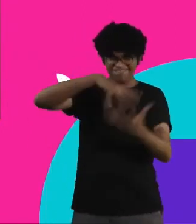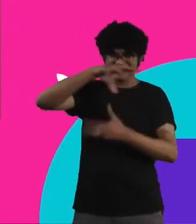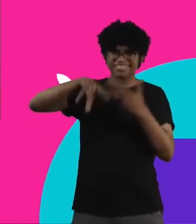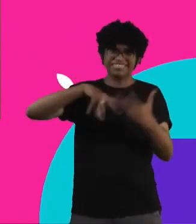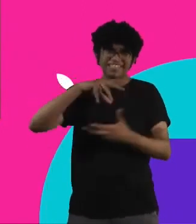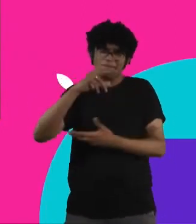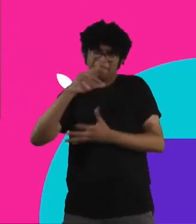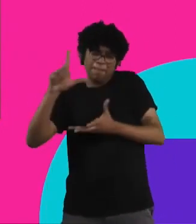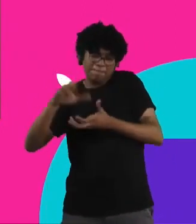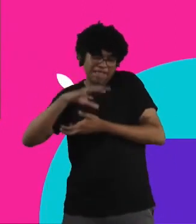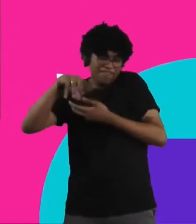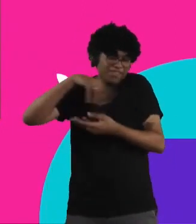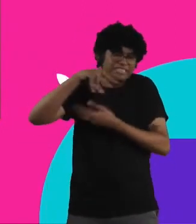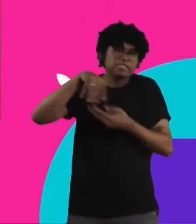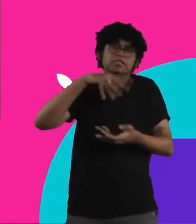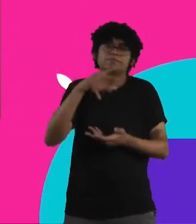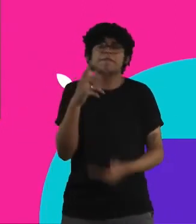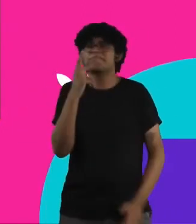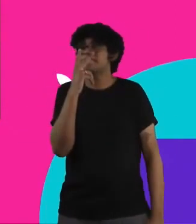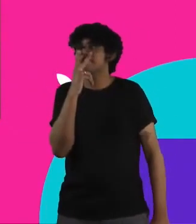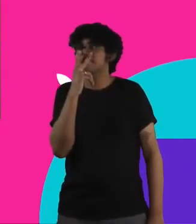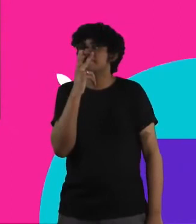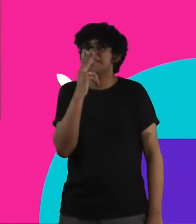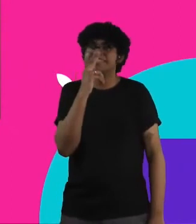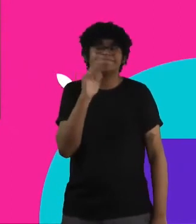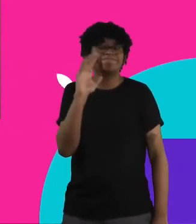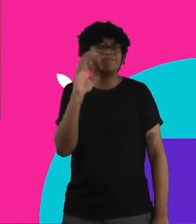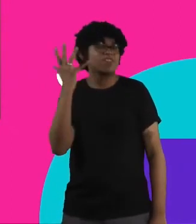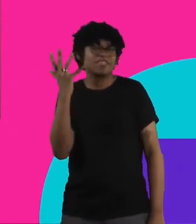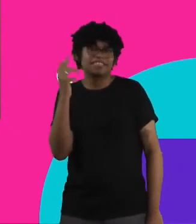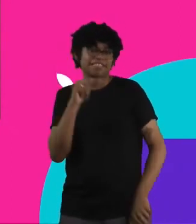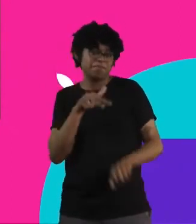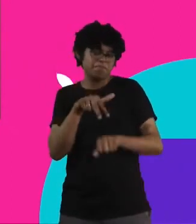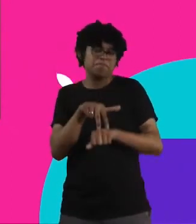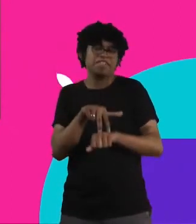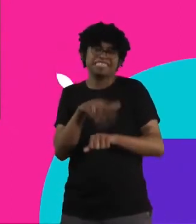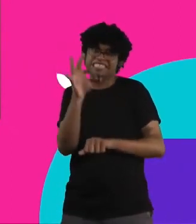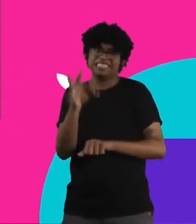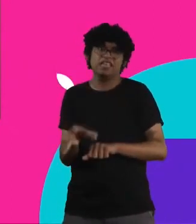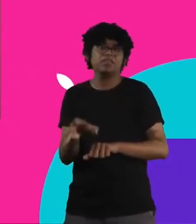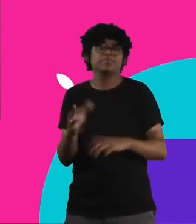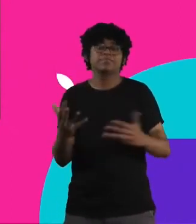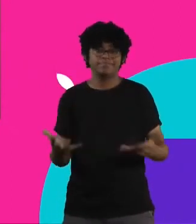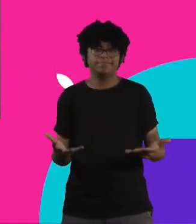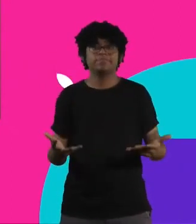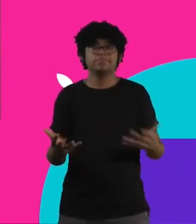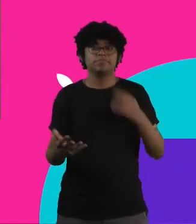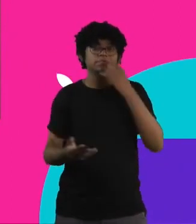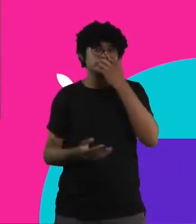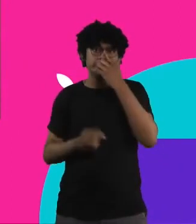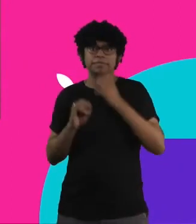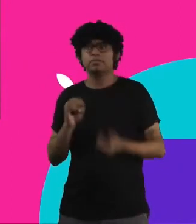essas micro-revoluções, elas não têm acontecido com o protagonismo necessário, assim. Então, se você quer